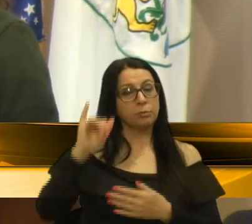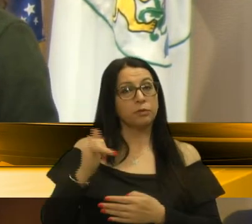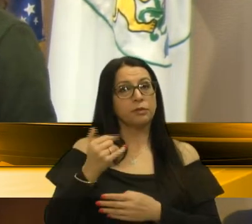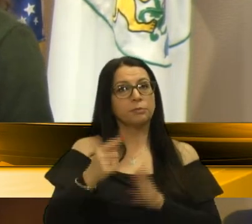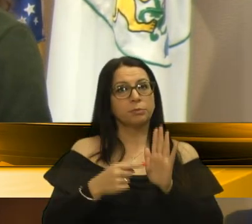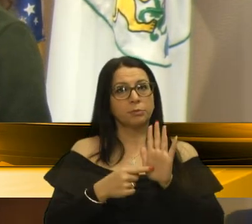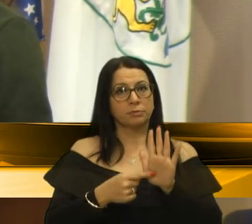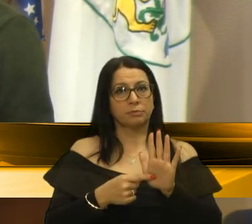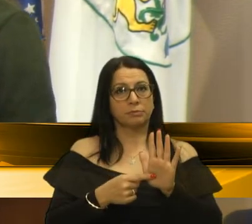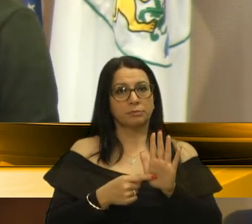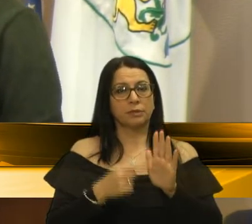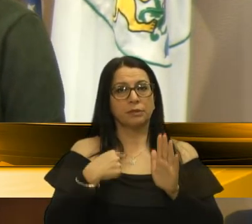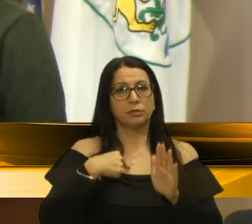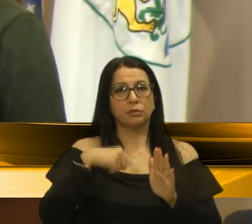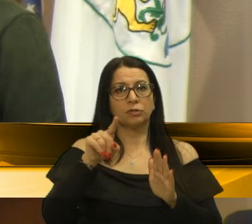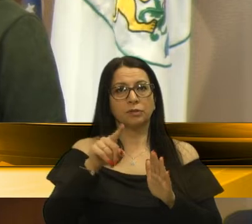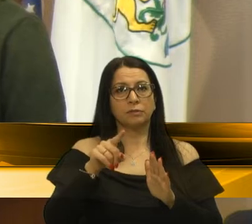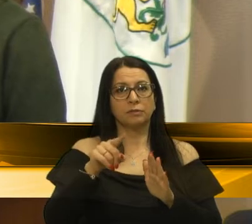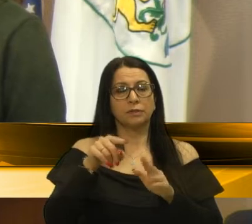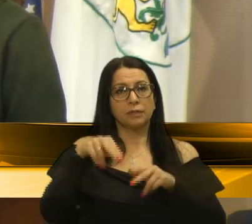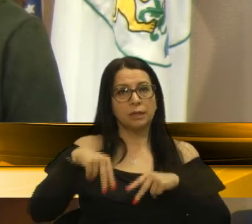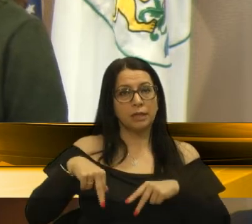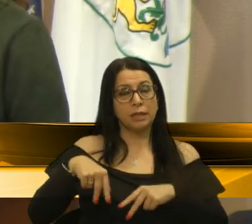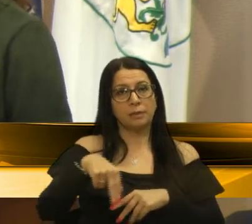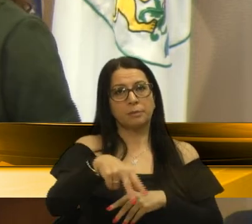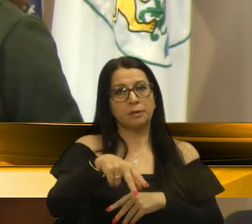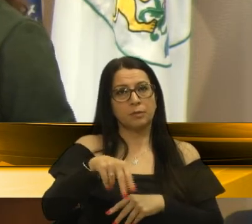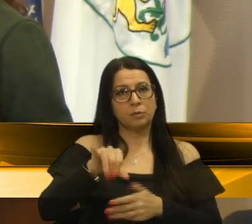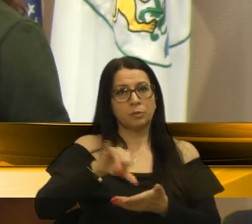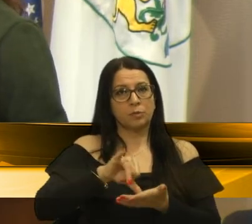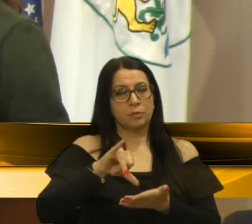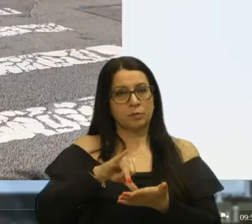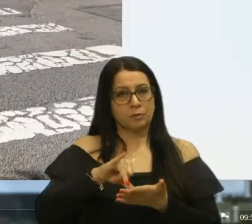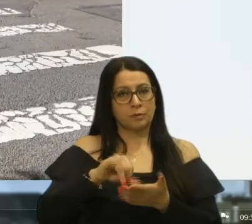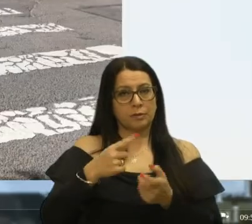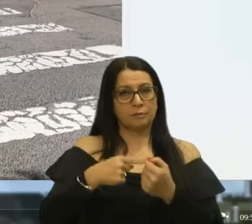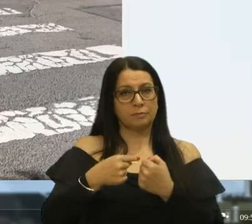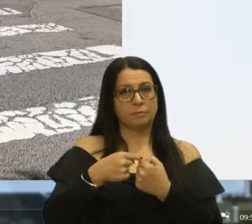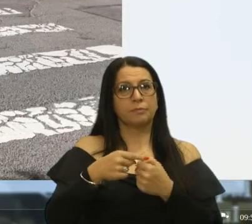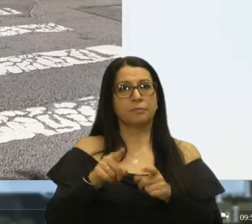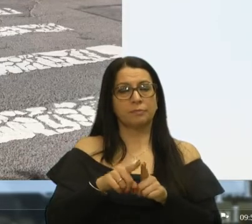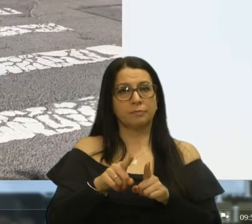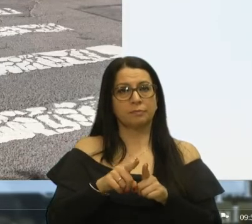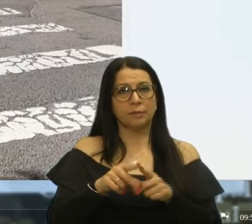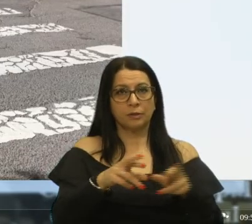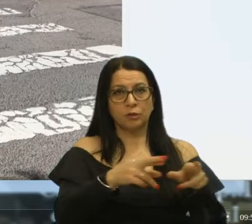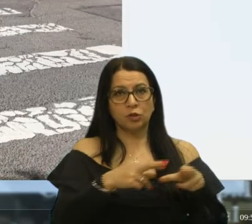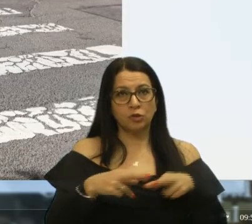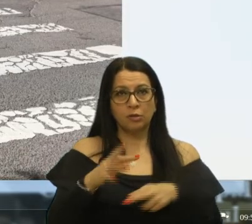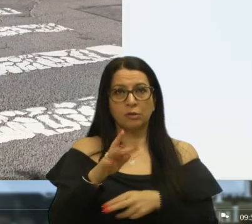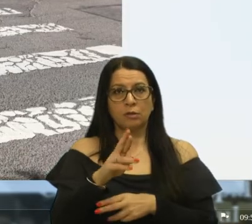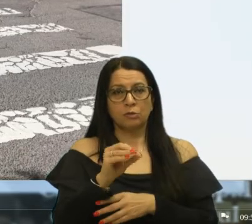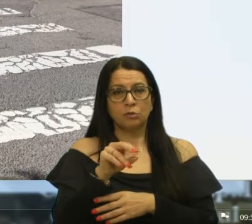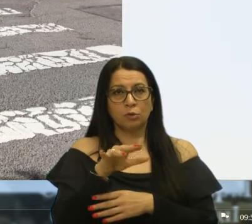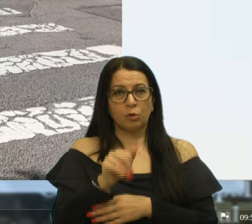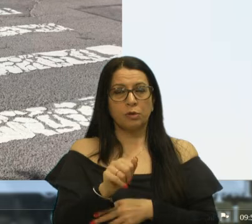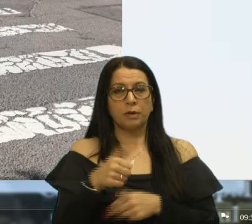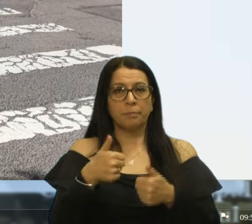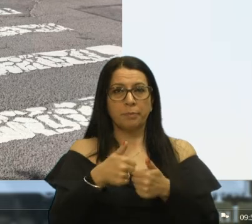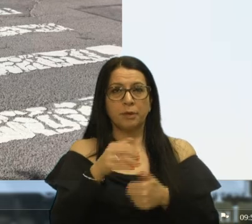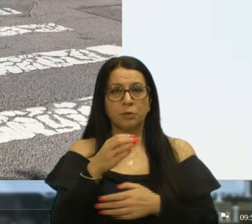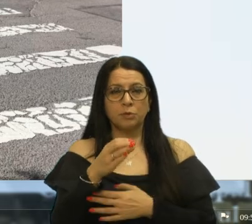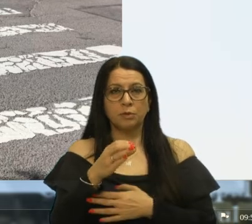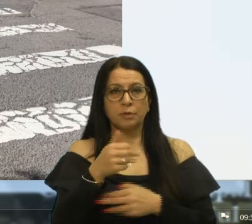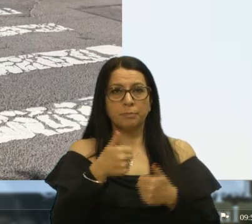mostrar, né? Eu estive fazendo uma caminhada pela área central da cidade, né? Também na região da Tronca do Cruzeiro, até mais ou menos a São